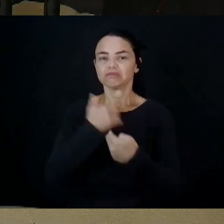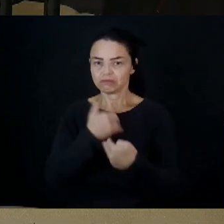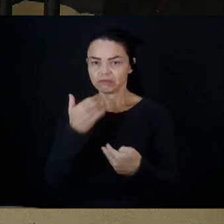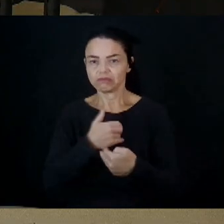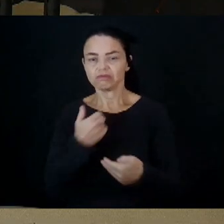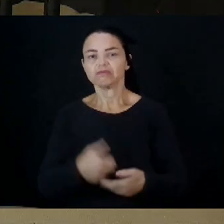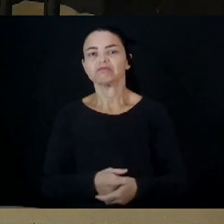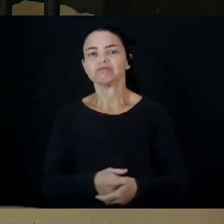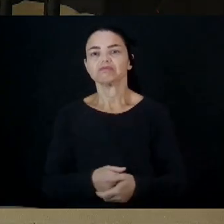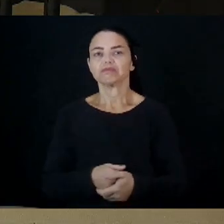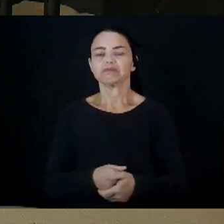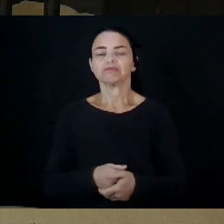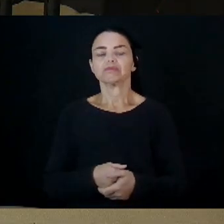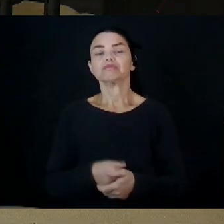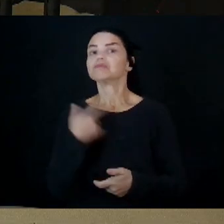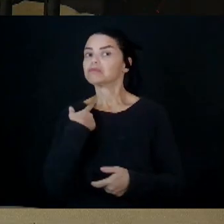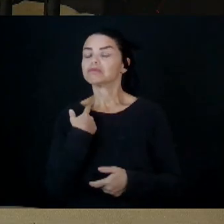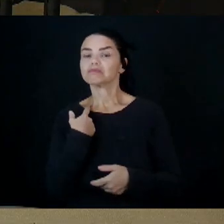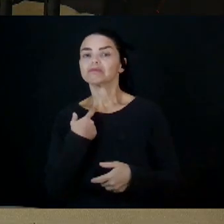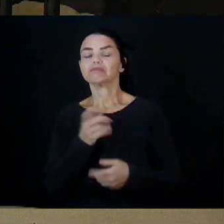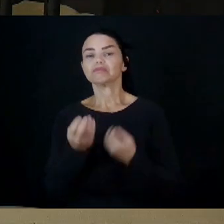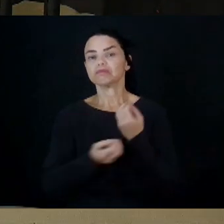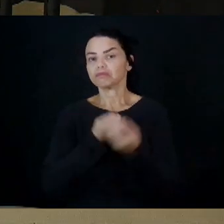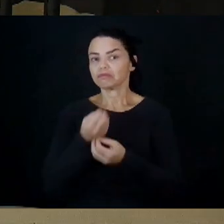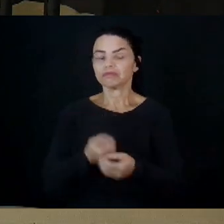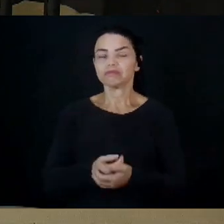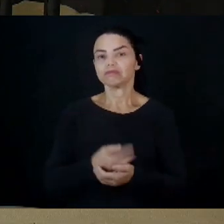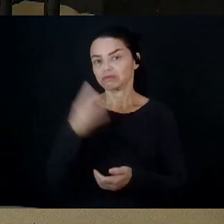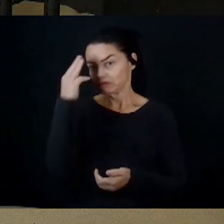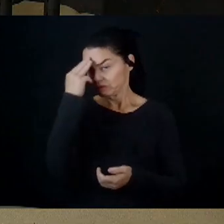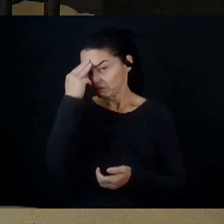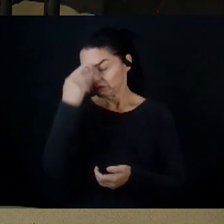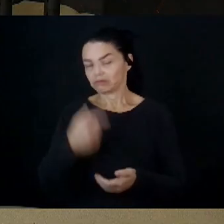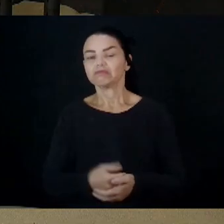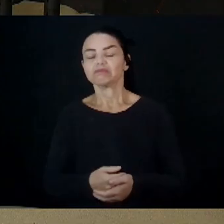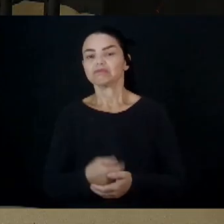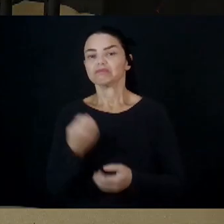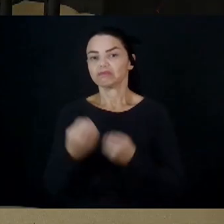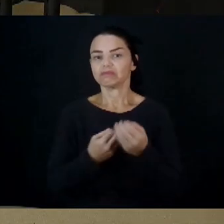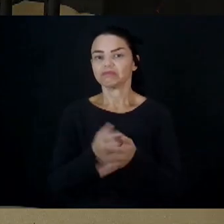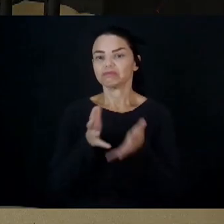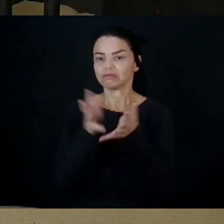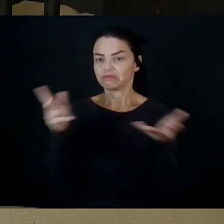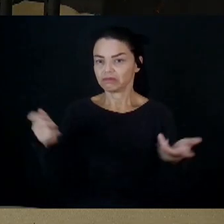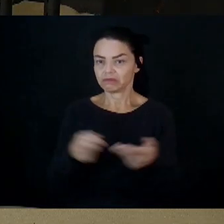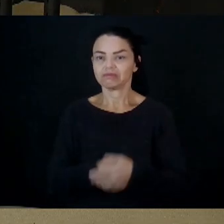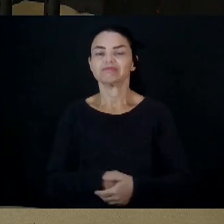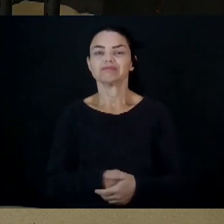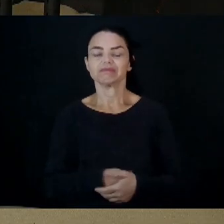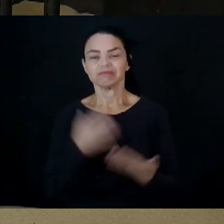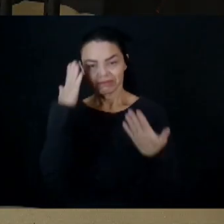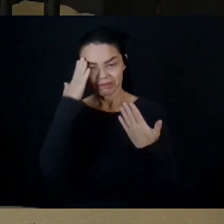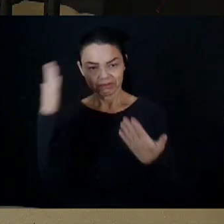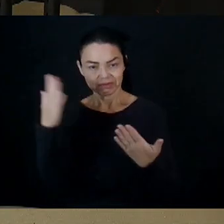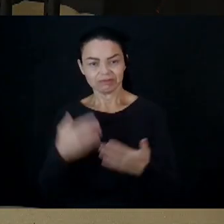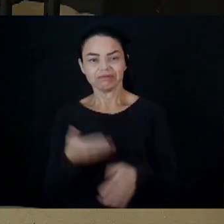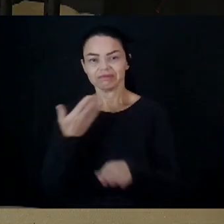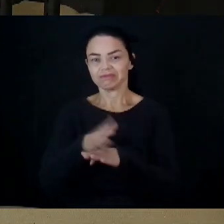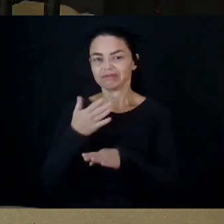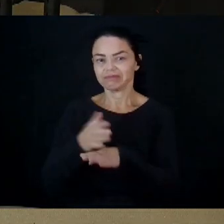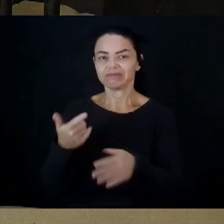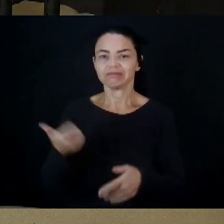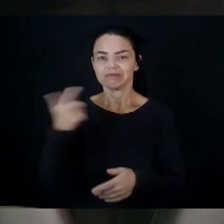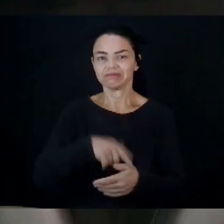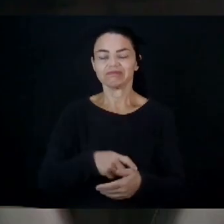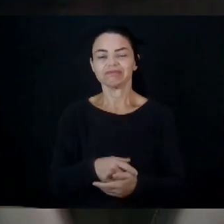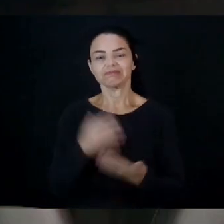e trazer um pouquinho de como a nossa mente funciona, né? É maravilhoso demais. Muito obrigada pela sua participação mais uma vez. Eu que